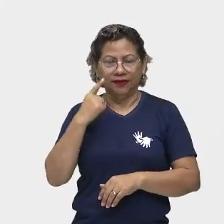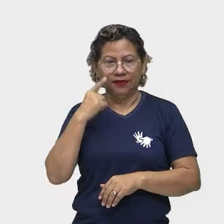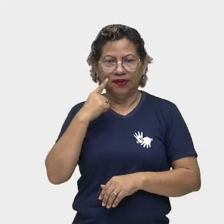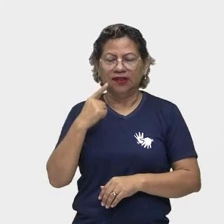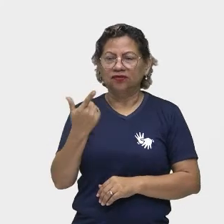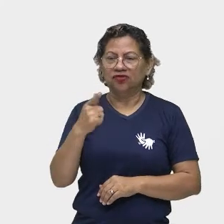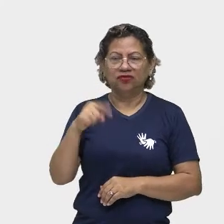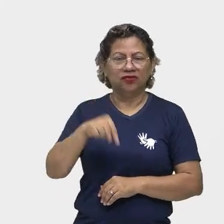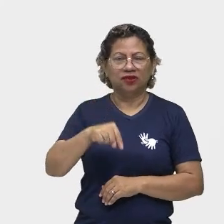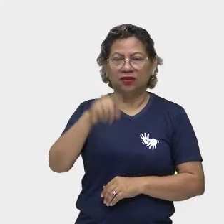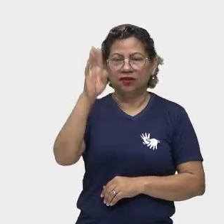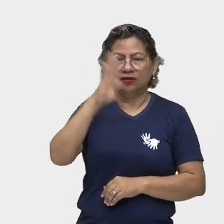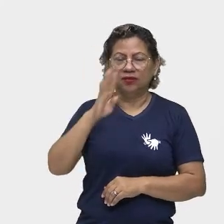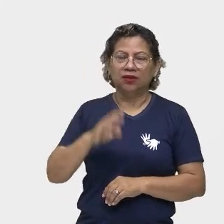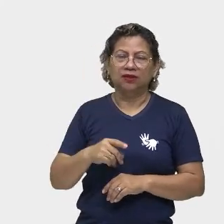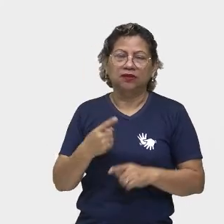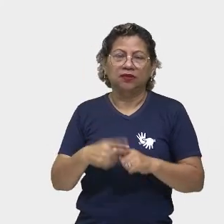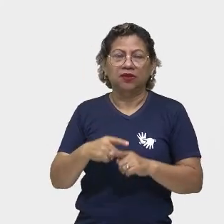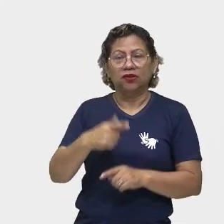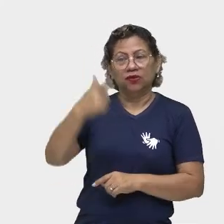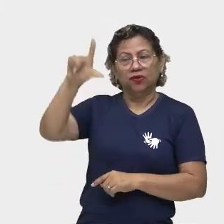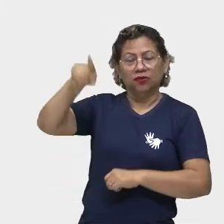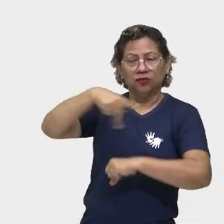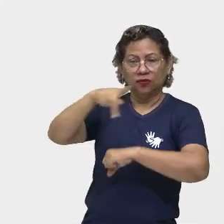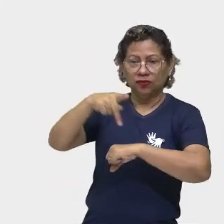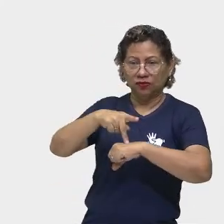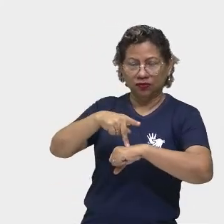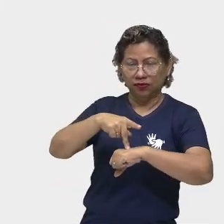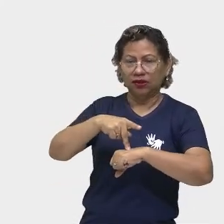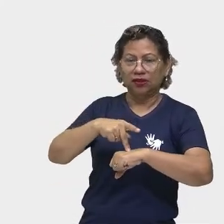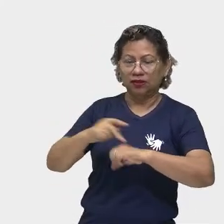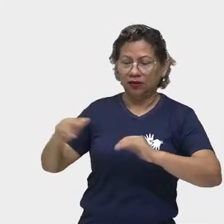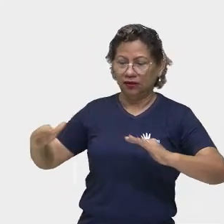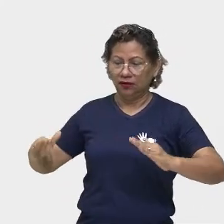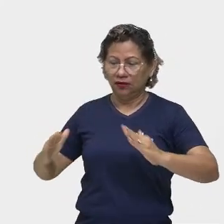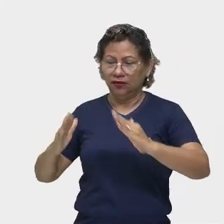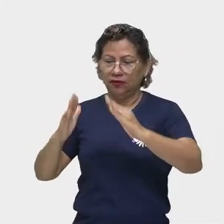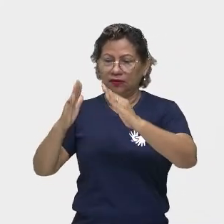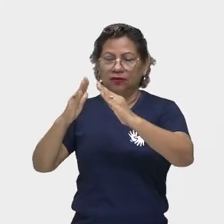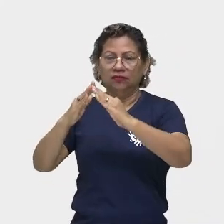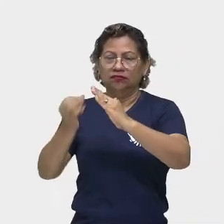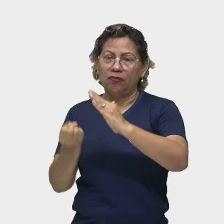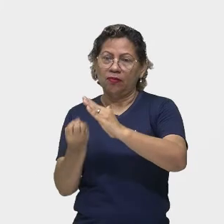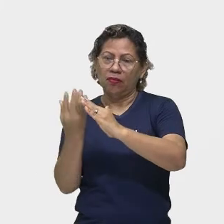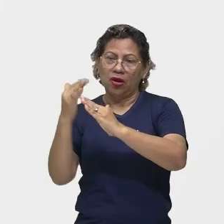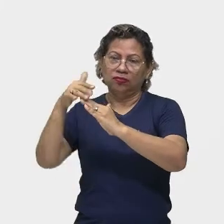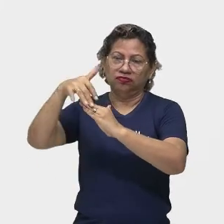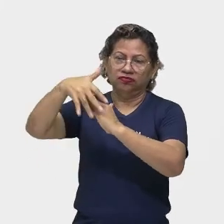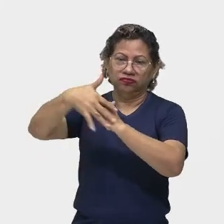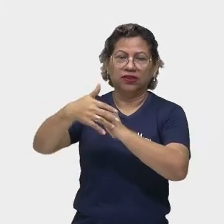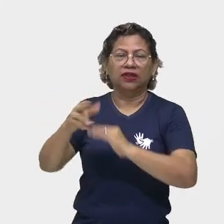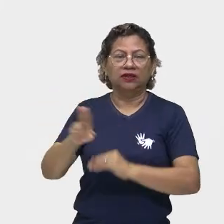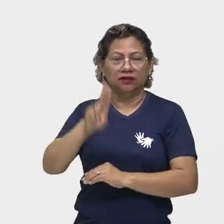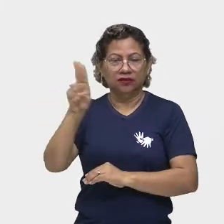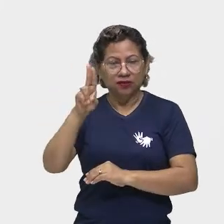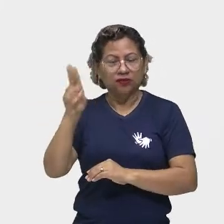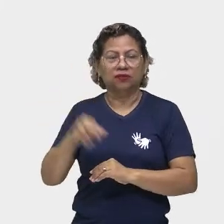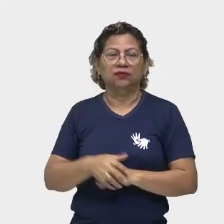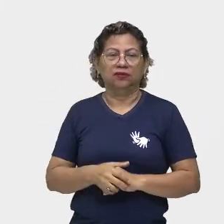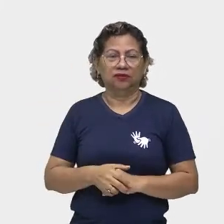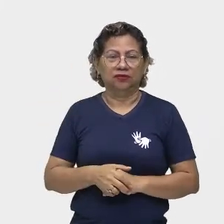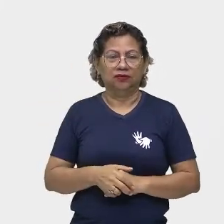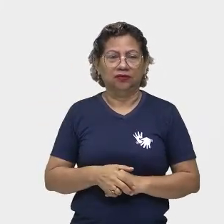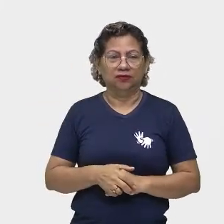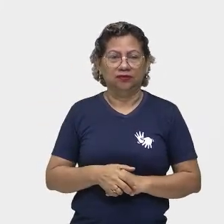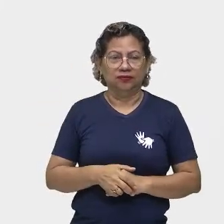tem na nossa região porque nós não temos aqui fontes vulcânicas. Né? Então a gente tem uma representação da Islândia, onde é utilizada